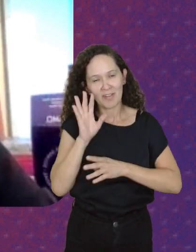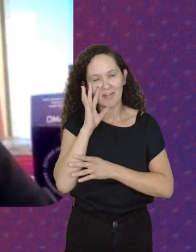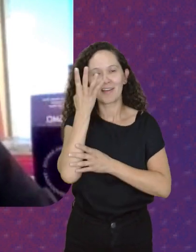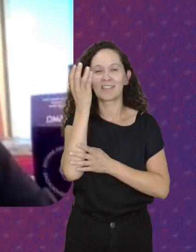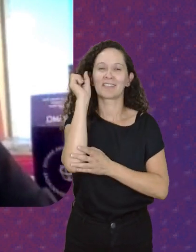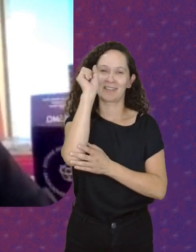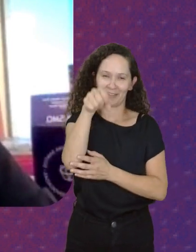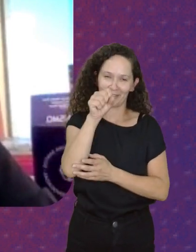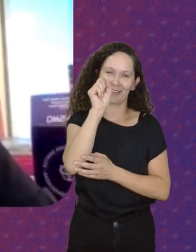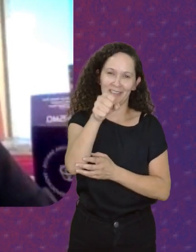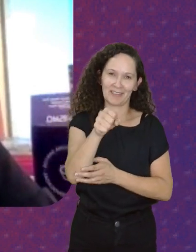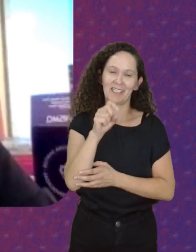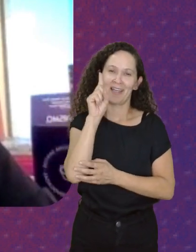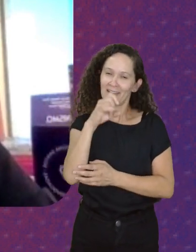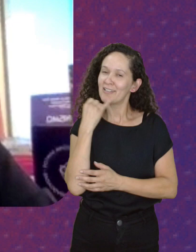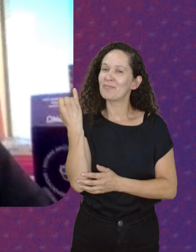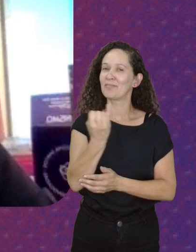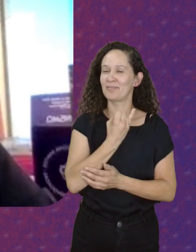de